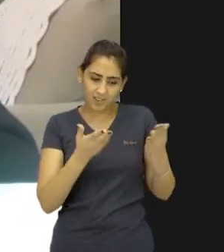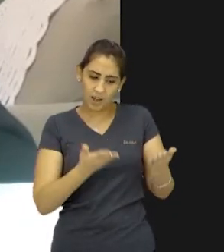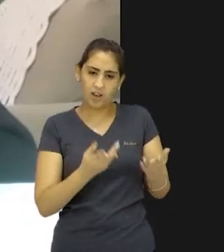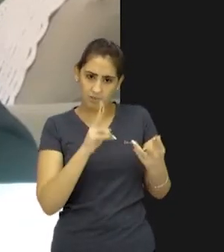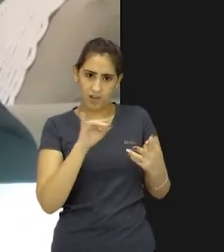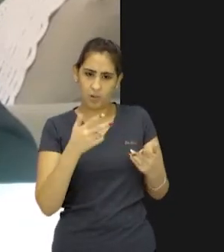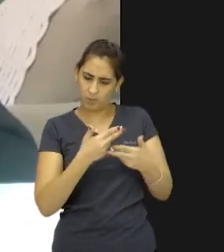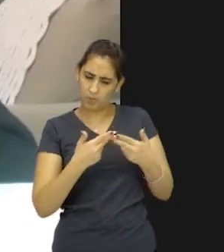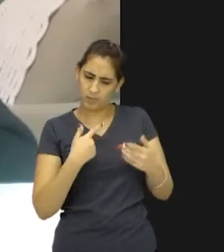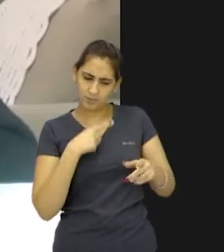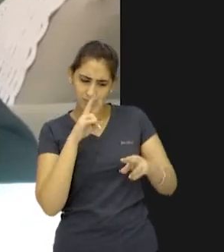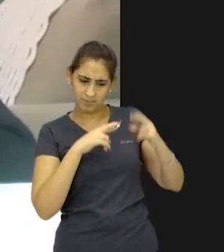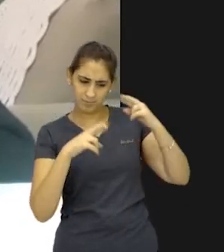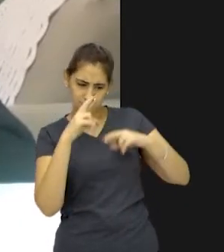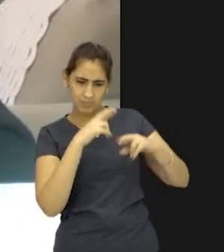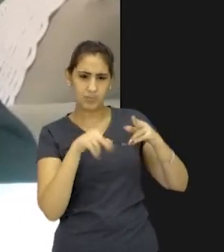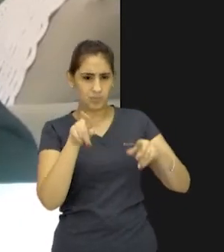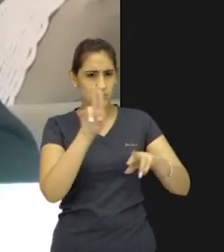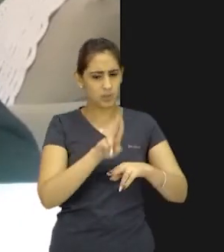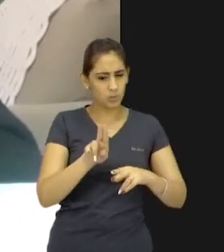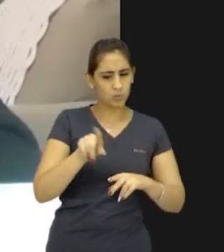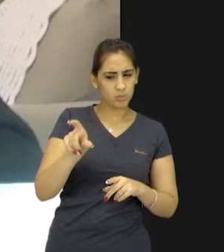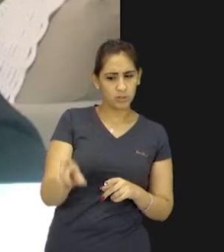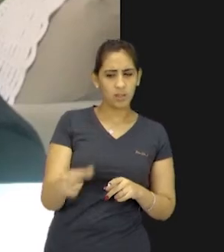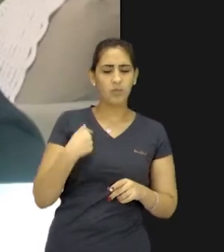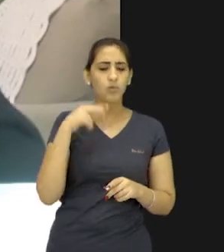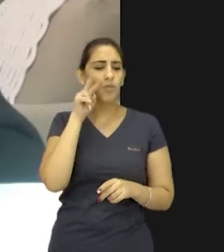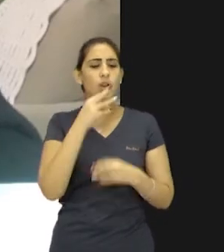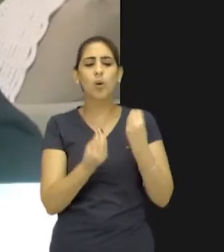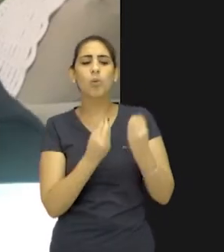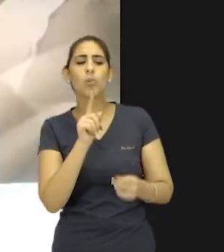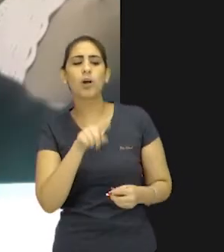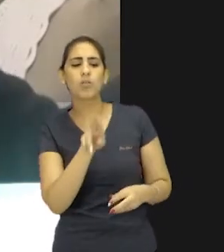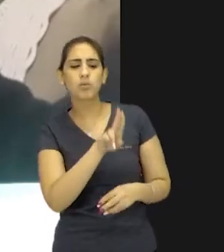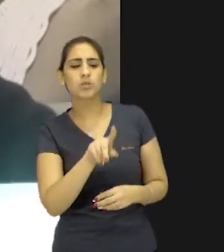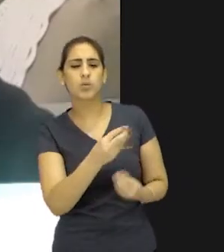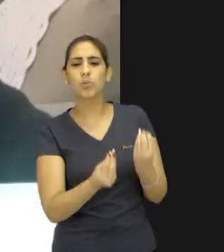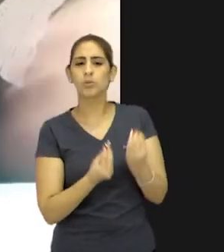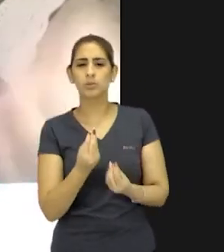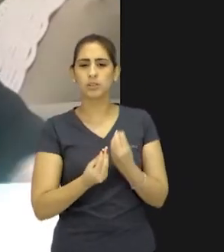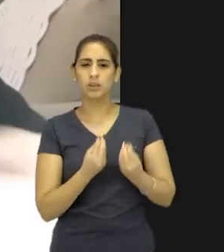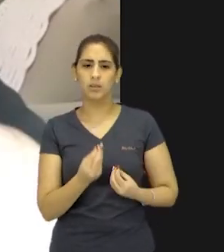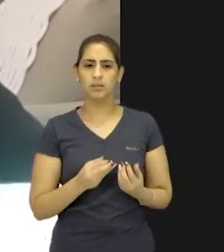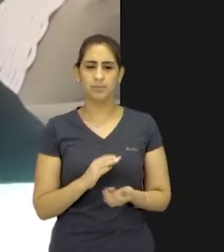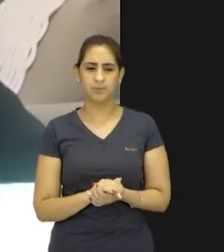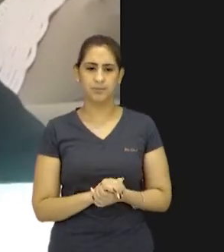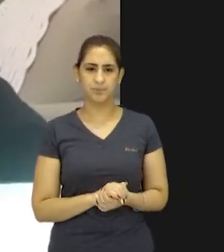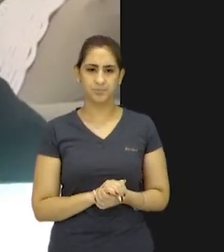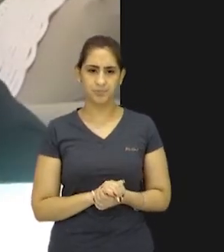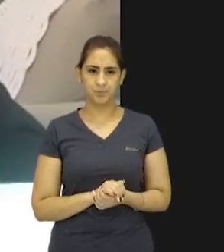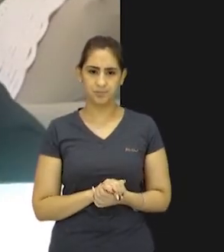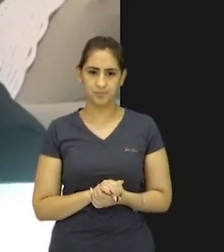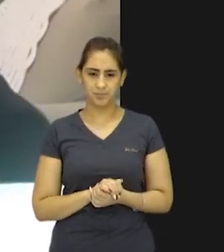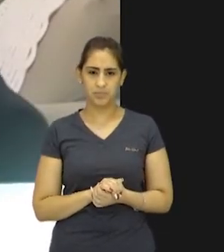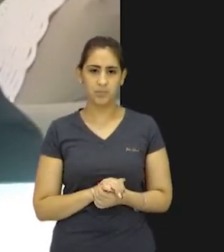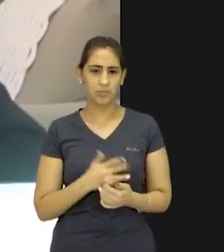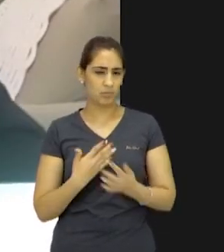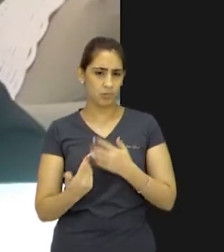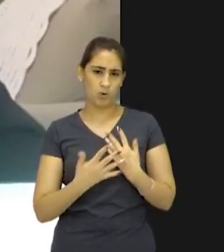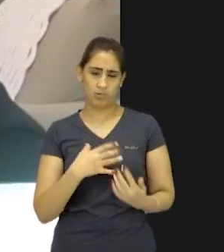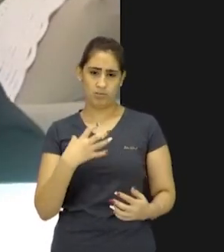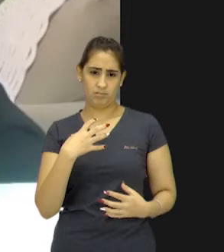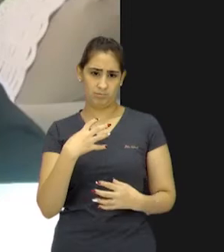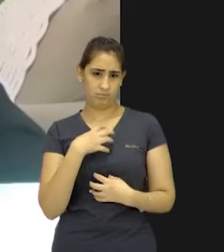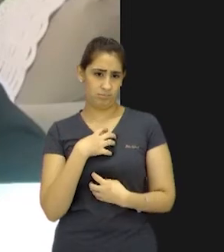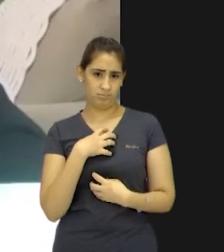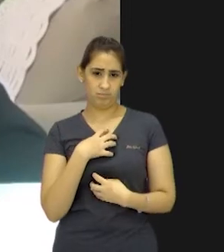A pessoa pode dar, ele usa isso, eu vou ver como é que é. Ele usa aquilo, eu vou ver como é que é. Então, de qualquer forma, já